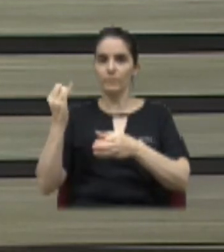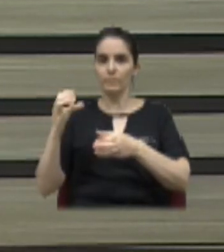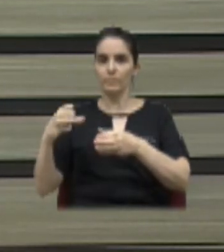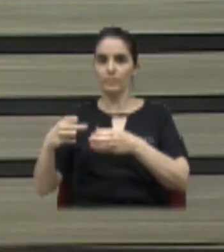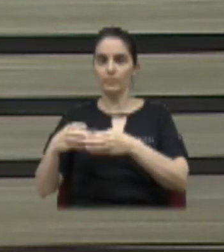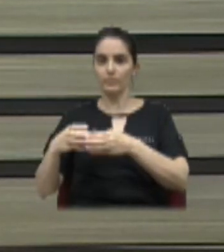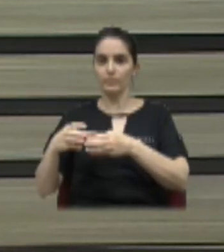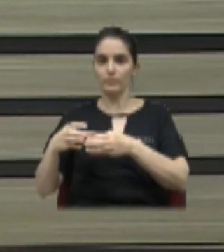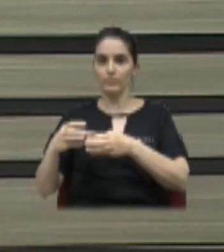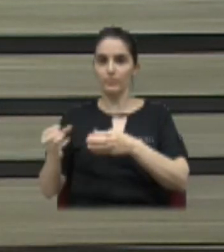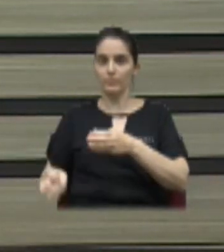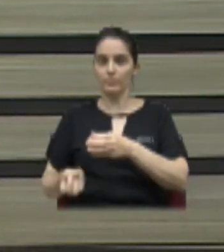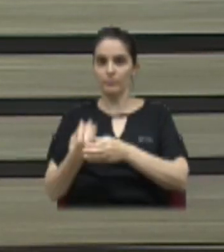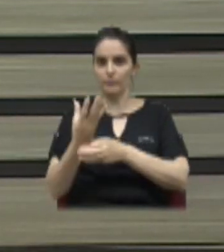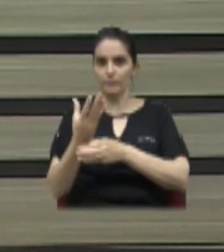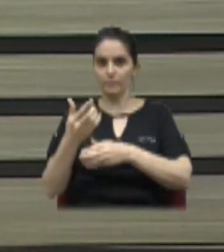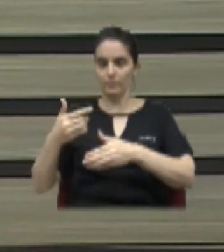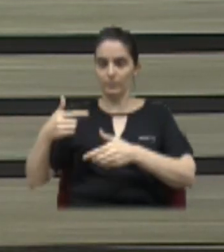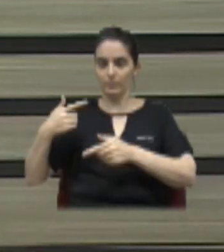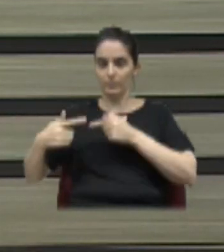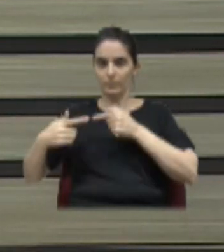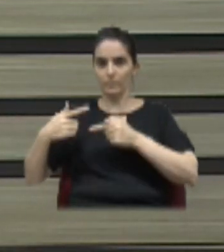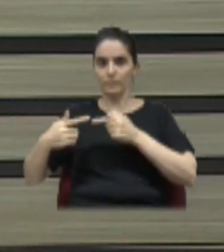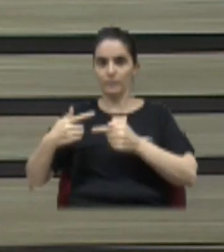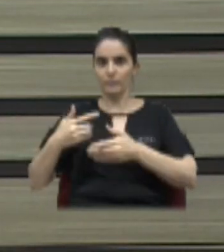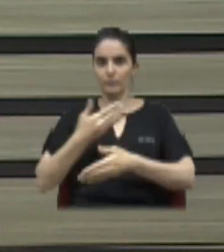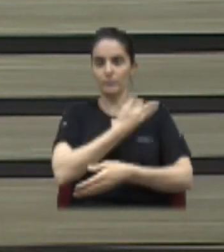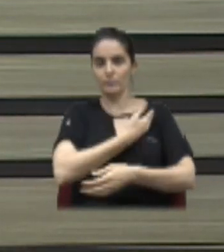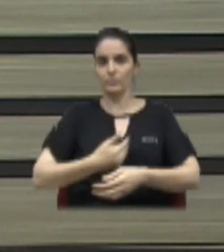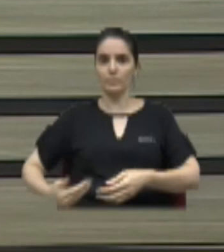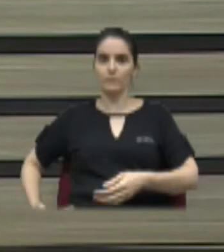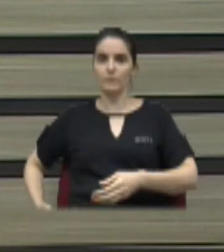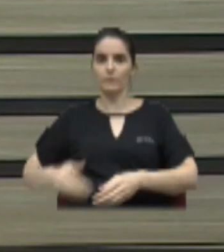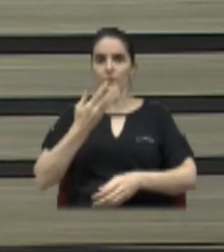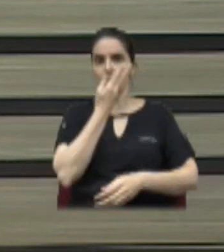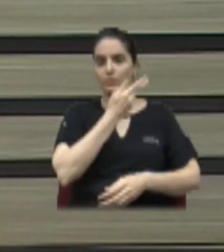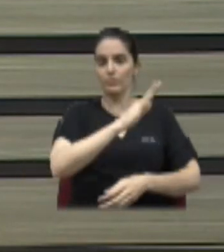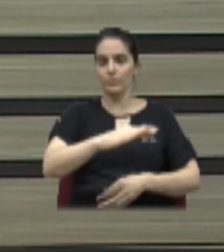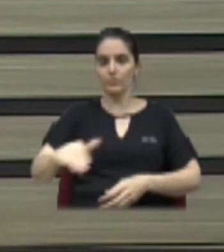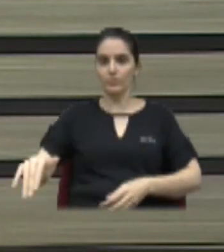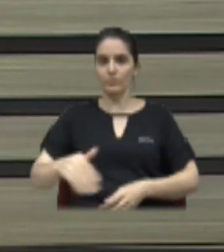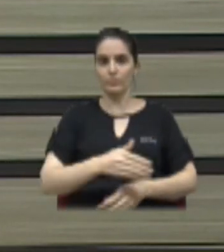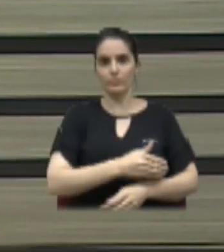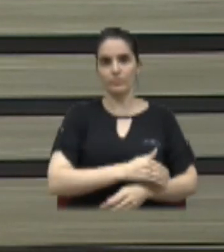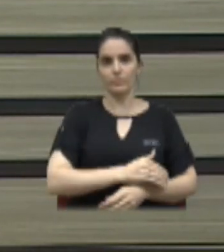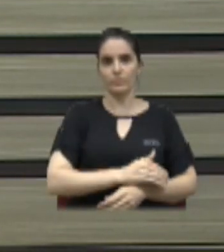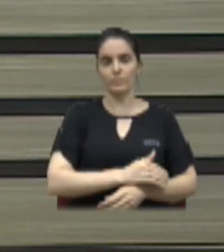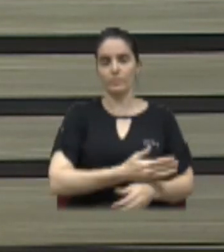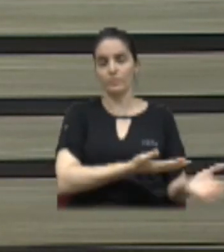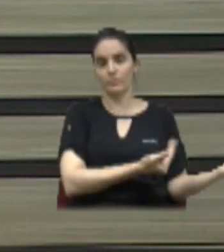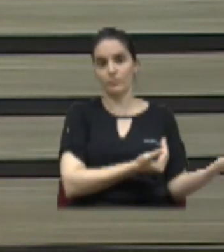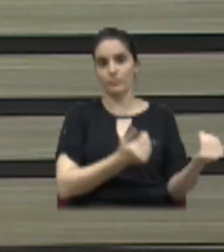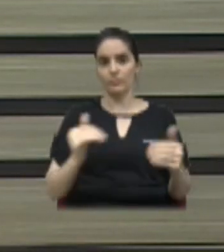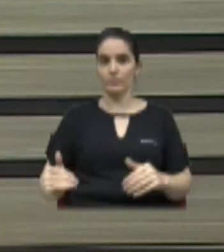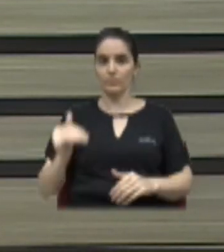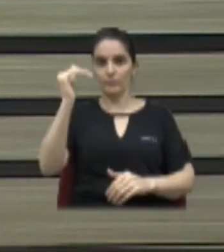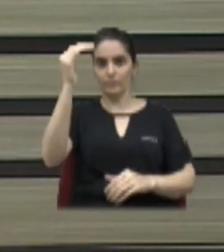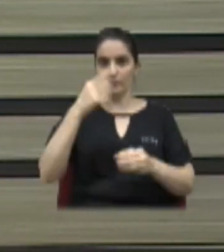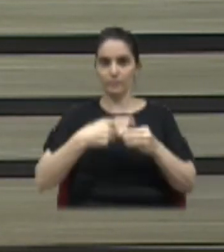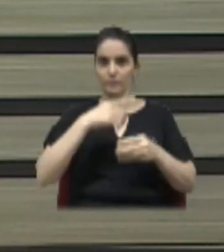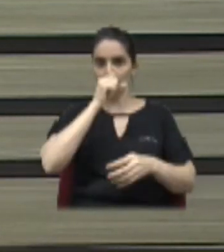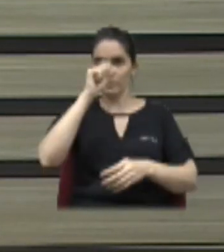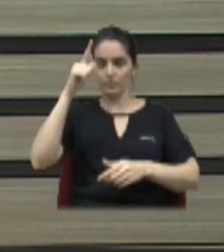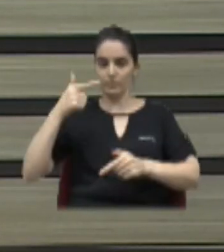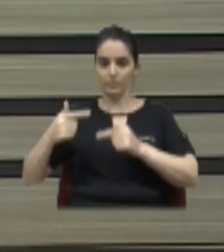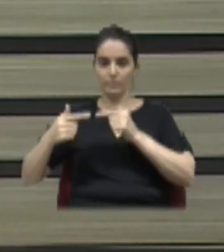e Implantação de Políticas Públicas para Criança, Adolescente e Juventude de Limeira. Está em